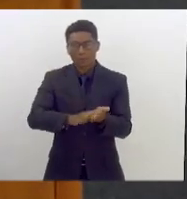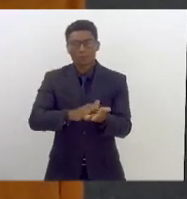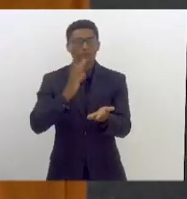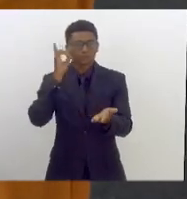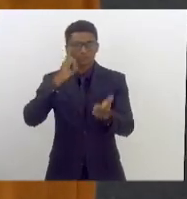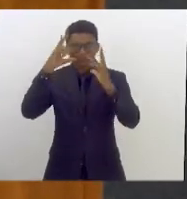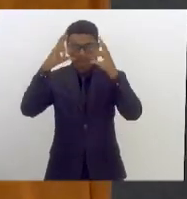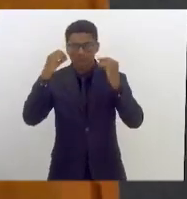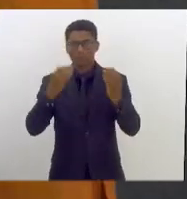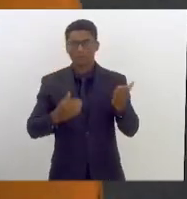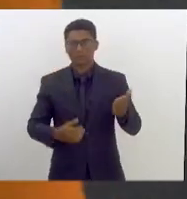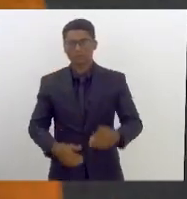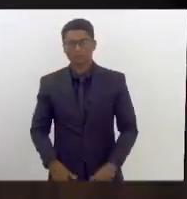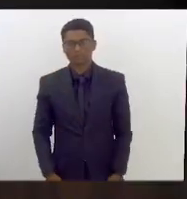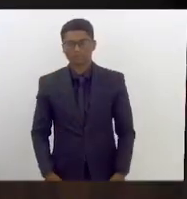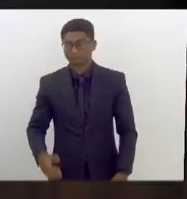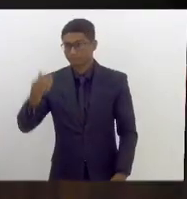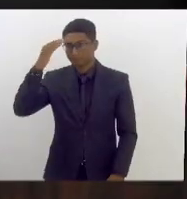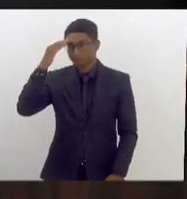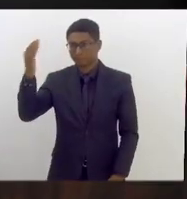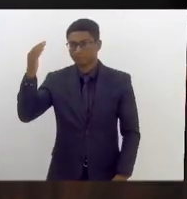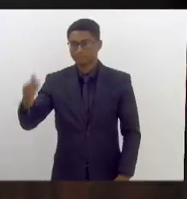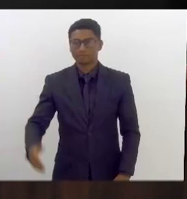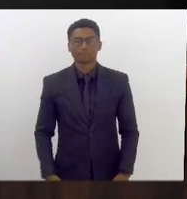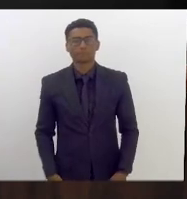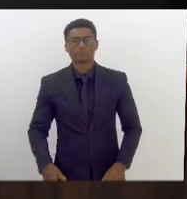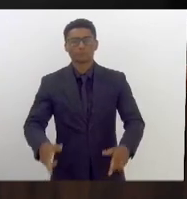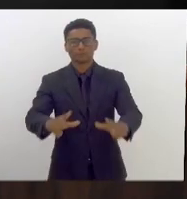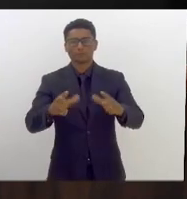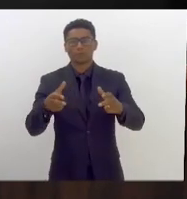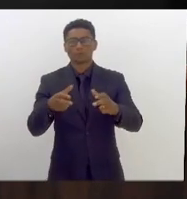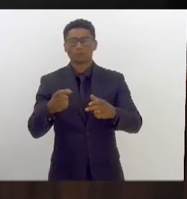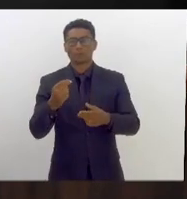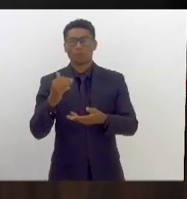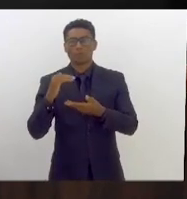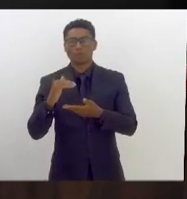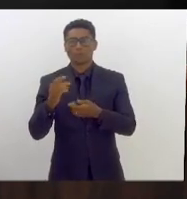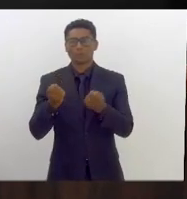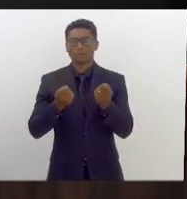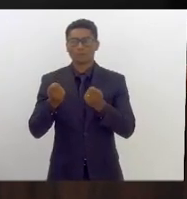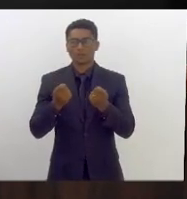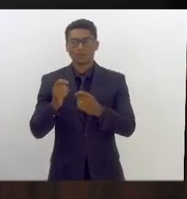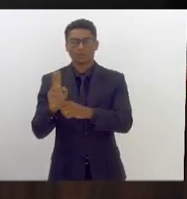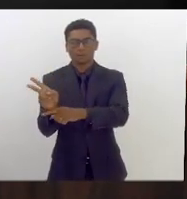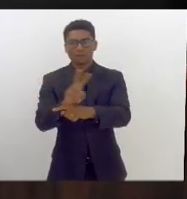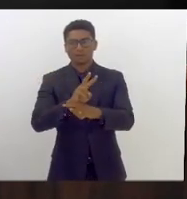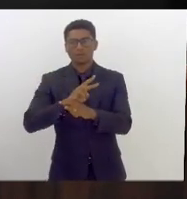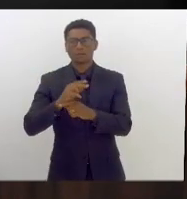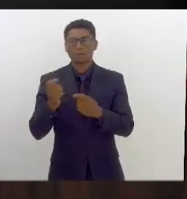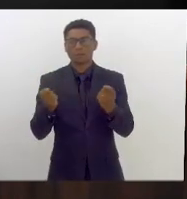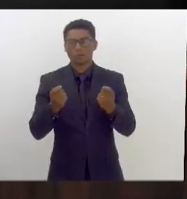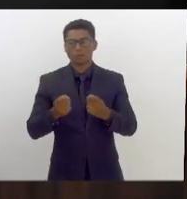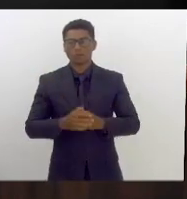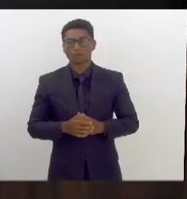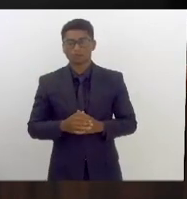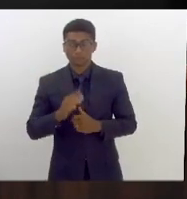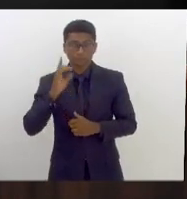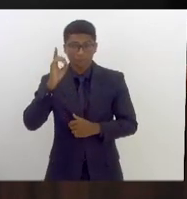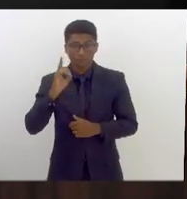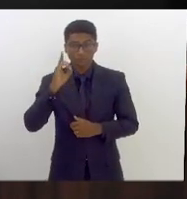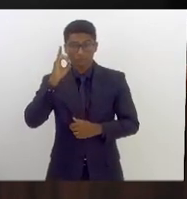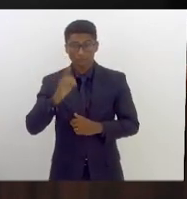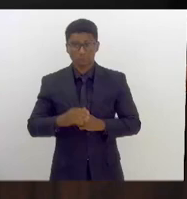enfermeira Regiane. Obrigada, deputada. Pela Comissão de Orçamento, Finanças, Fiscalização Financeira e Controle,